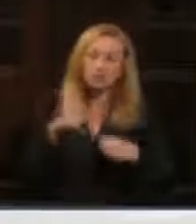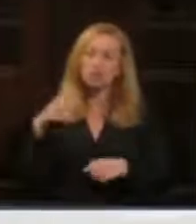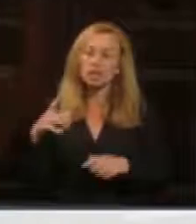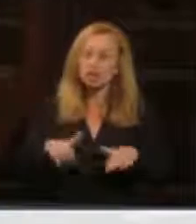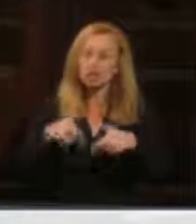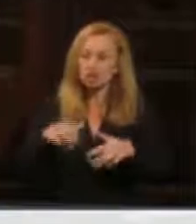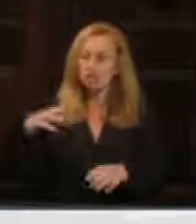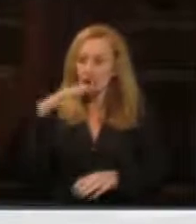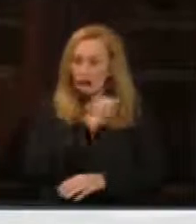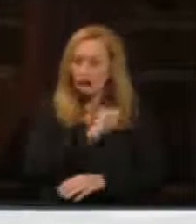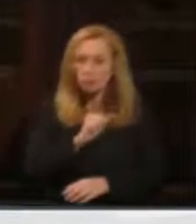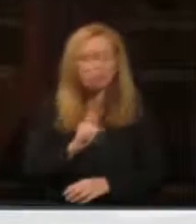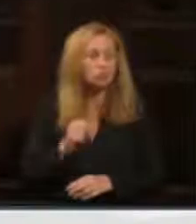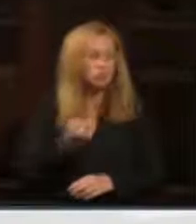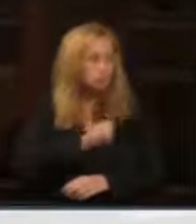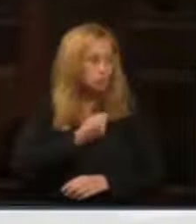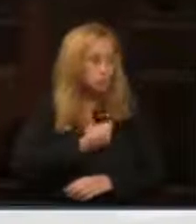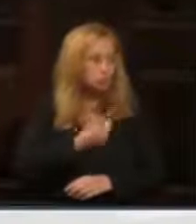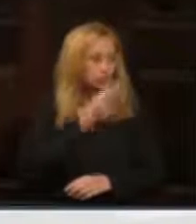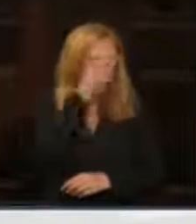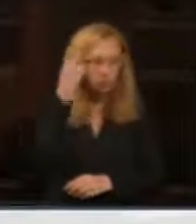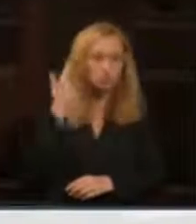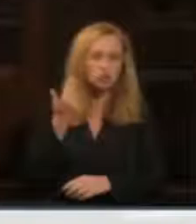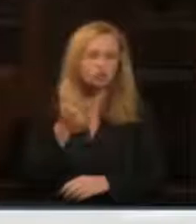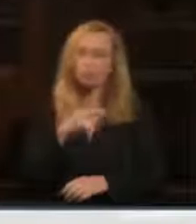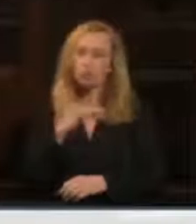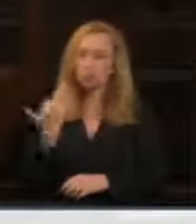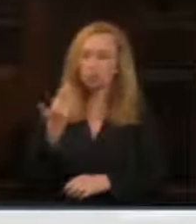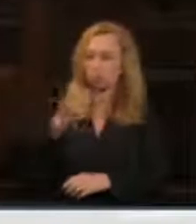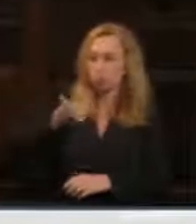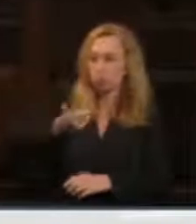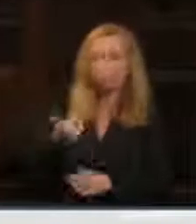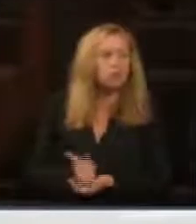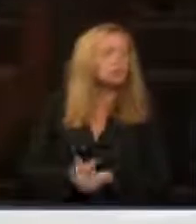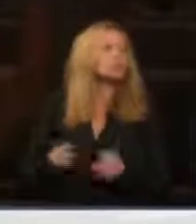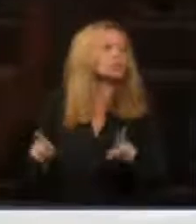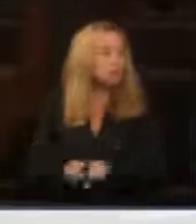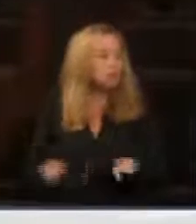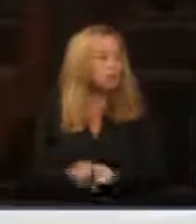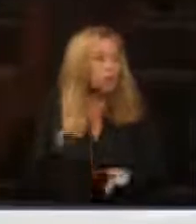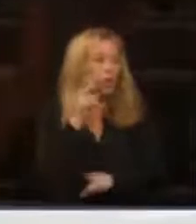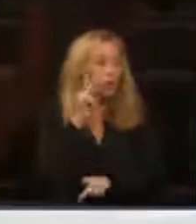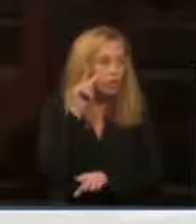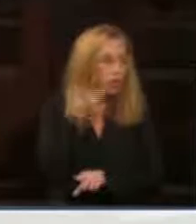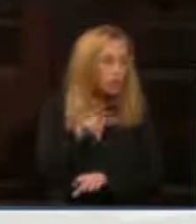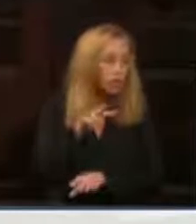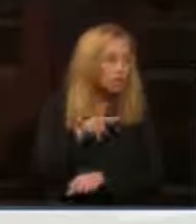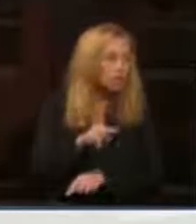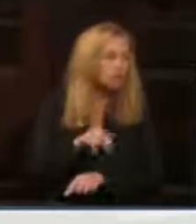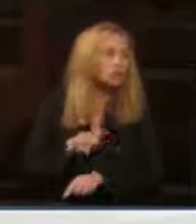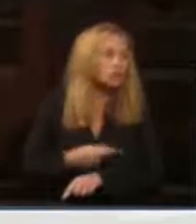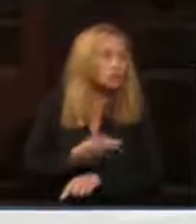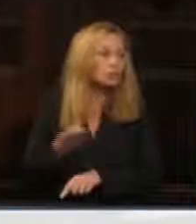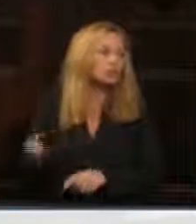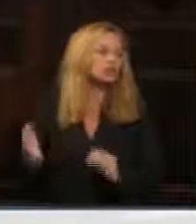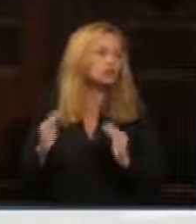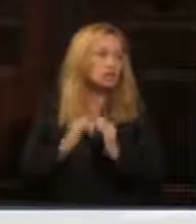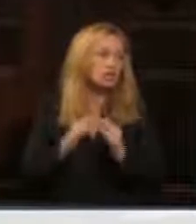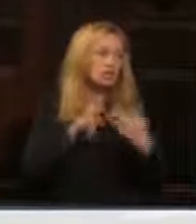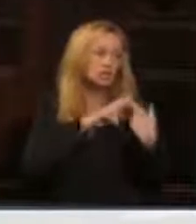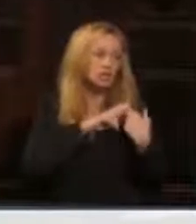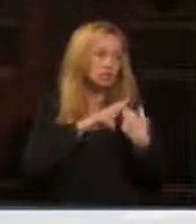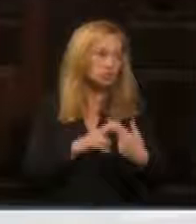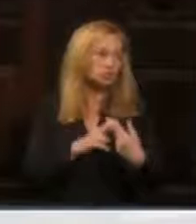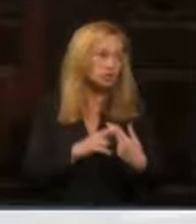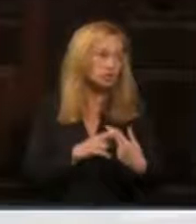elevado número de homicídios, do elevado número de feminicídios, mas também olhar o quanto que essa casa é responsável